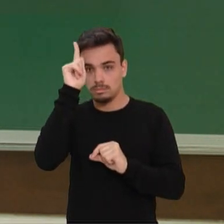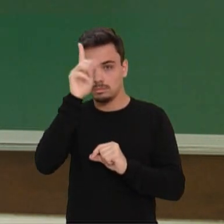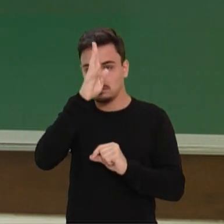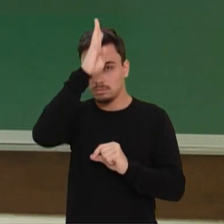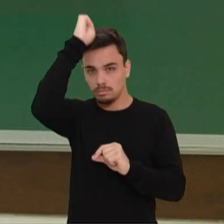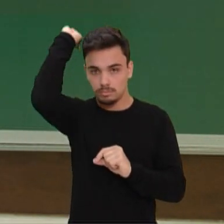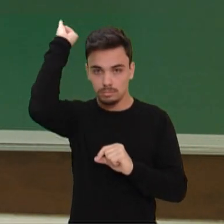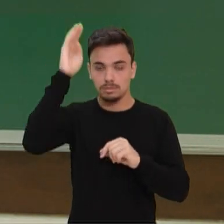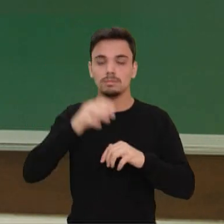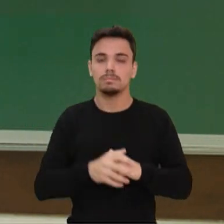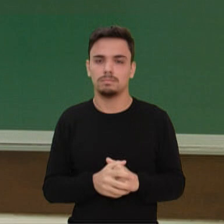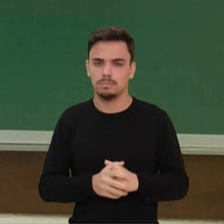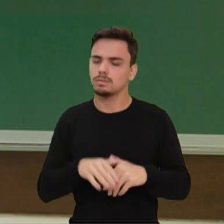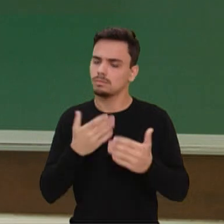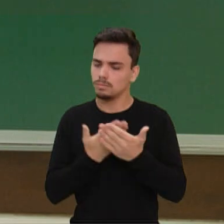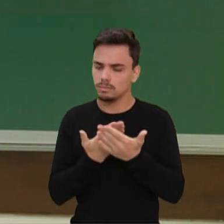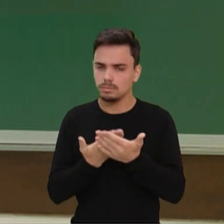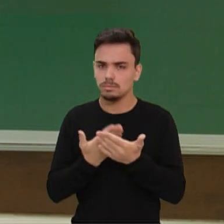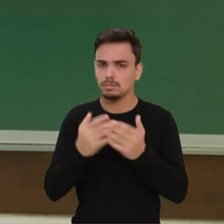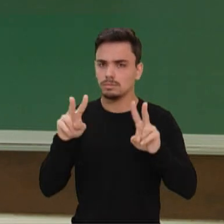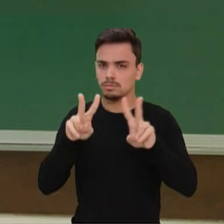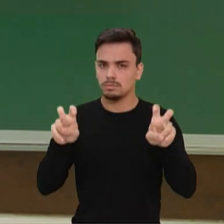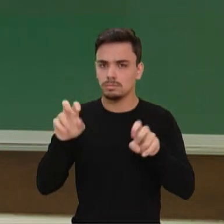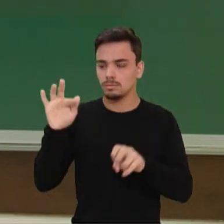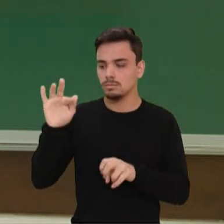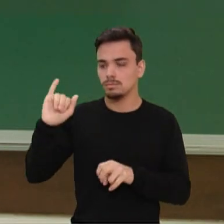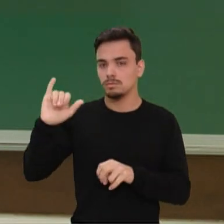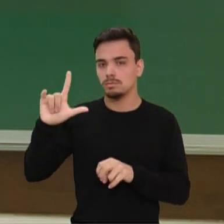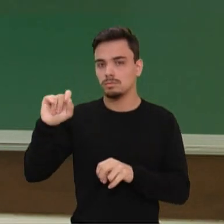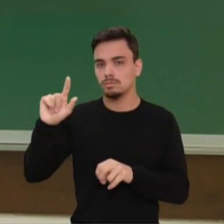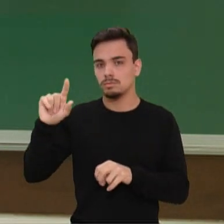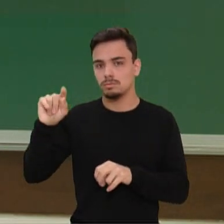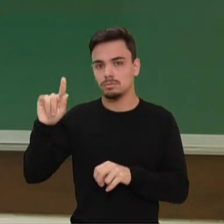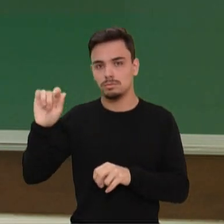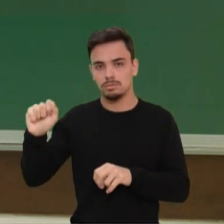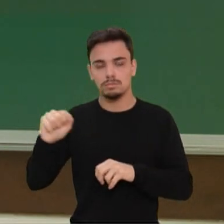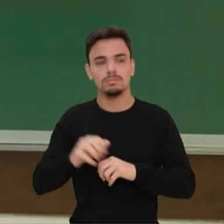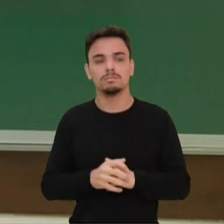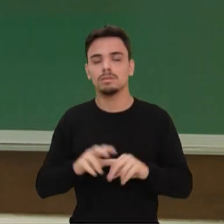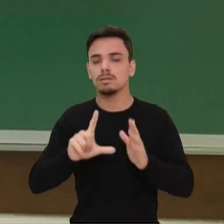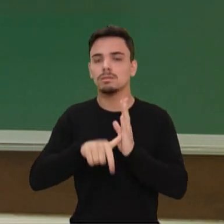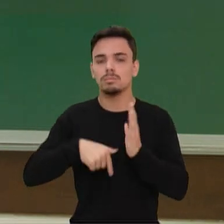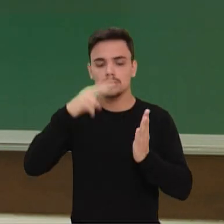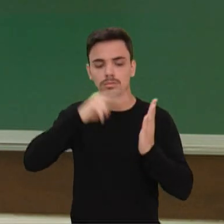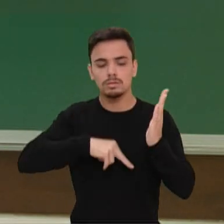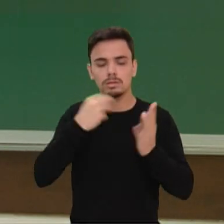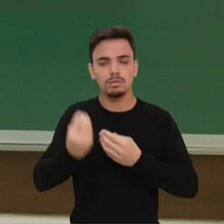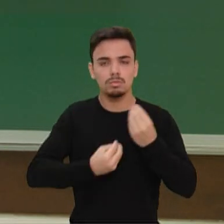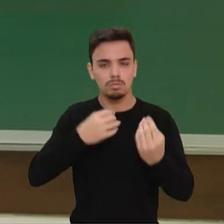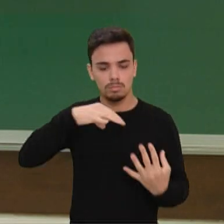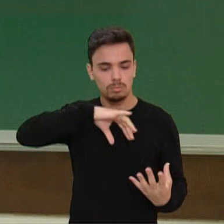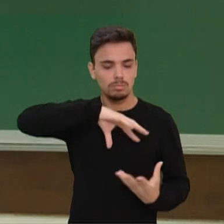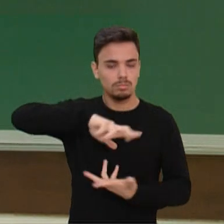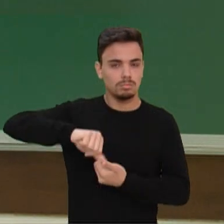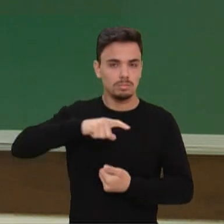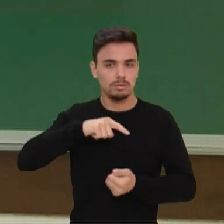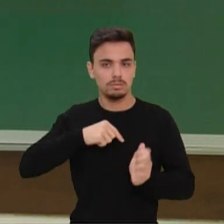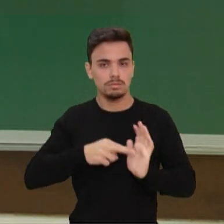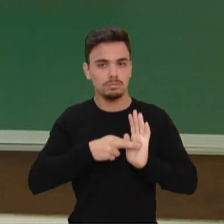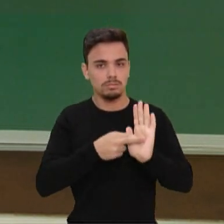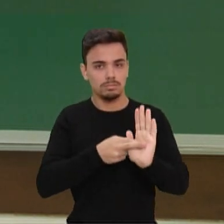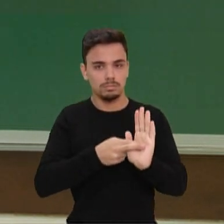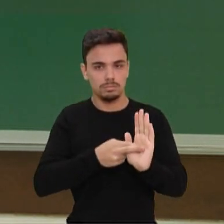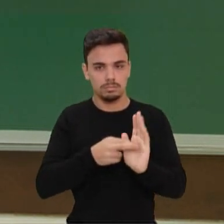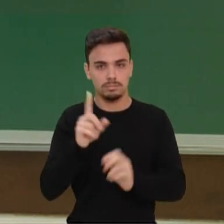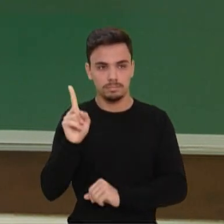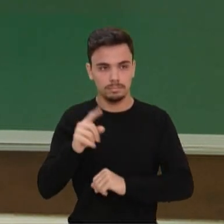estudo dos clássicos na filologia. E depois ele lê O Mundo como Vontade e Representação de